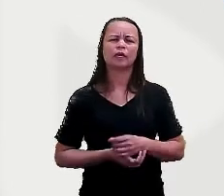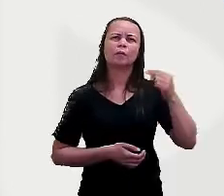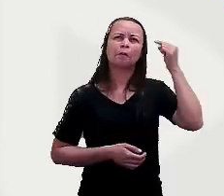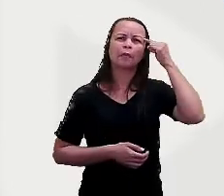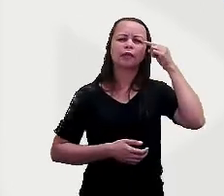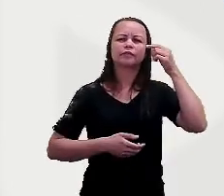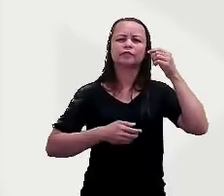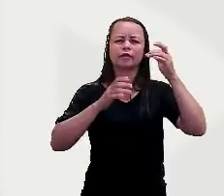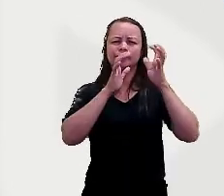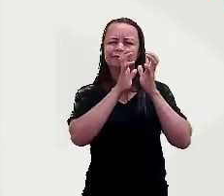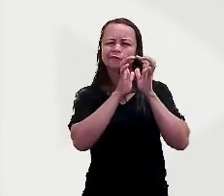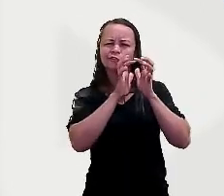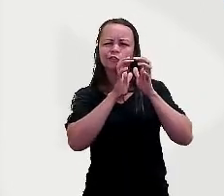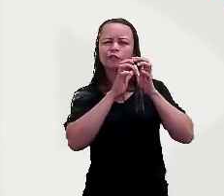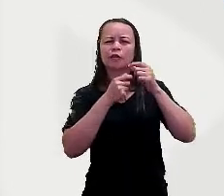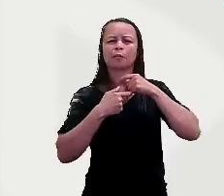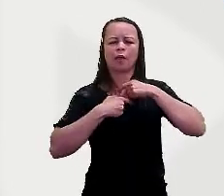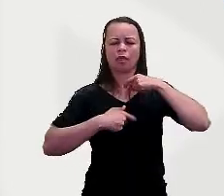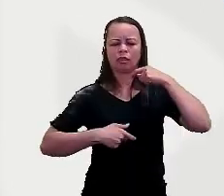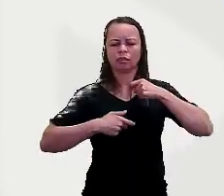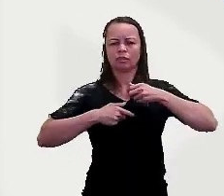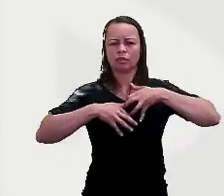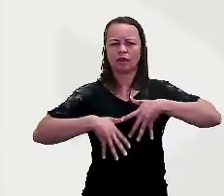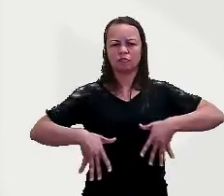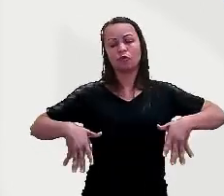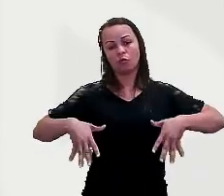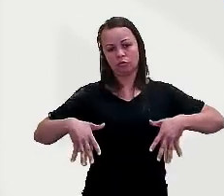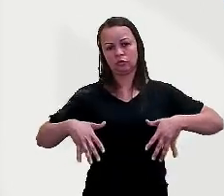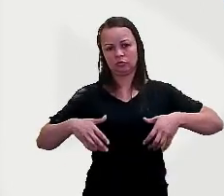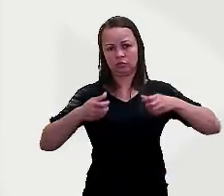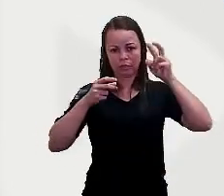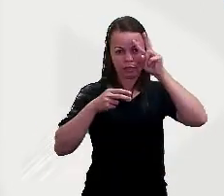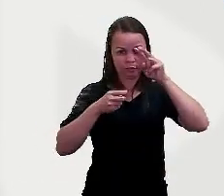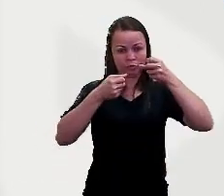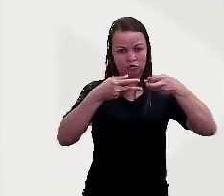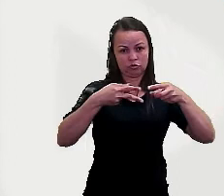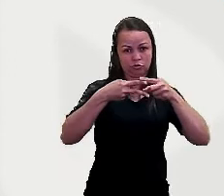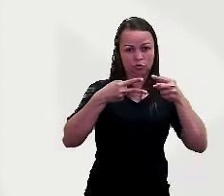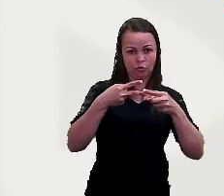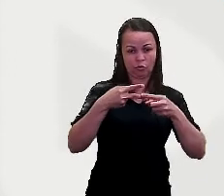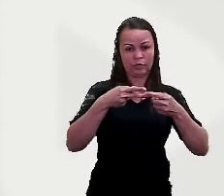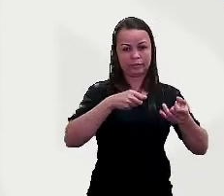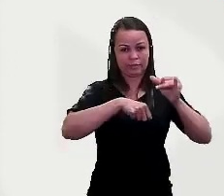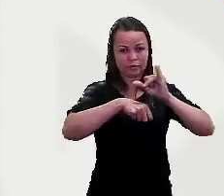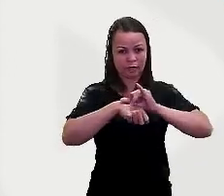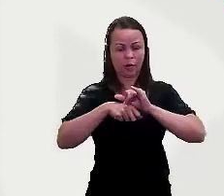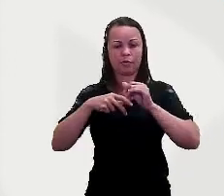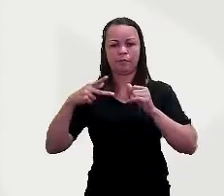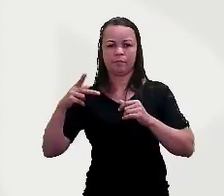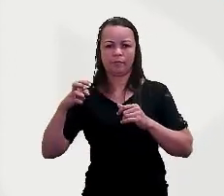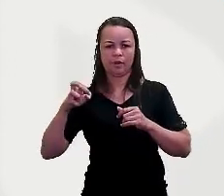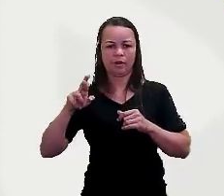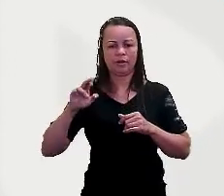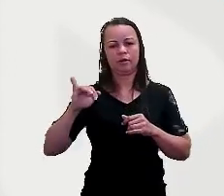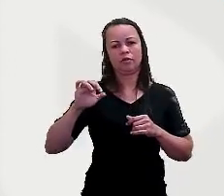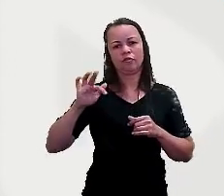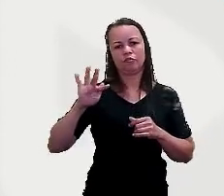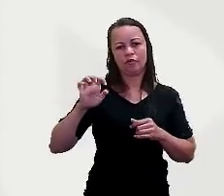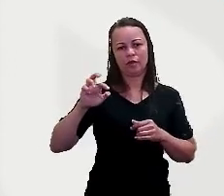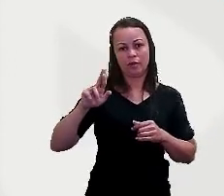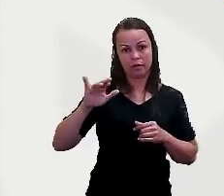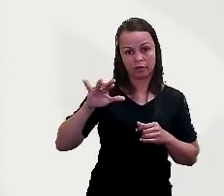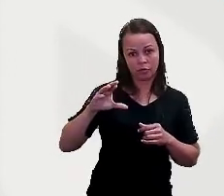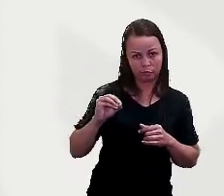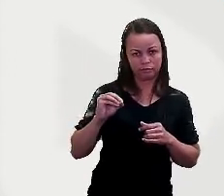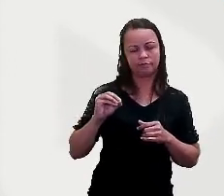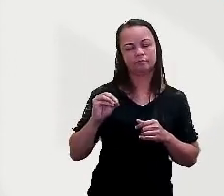sistema nervoso, lembra que a gente falou? A gente tem o sistema nervoso central e o sistema nervoso periférico. E a gente aprofundou um pouquinho mais sobre o sistema nervoso central.